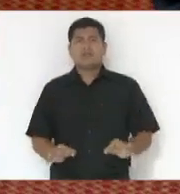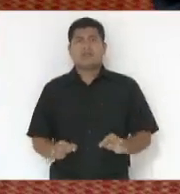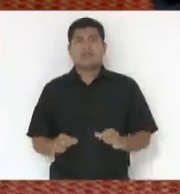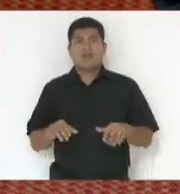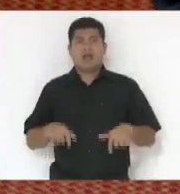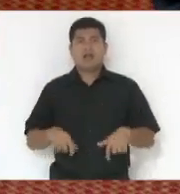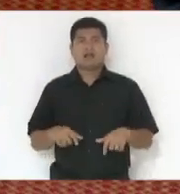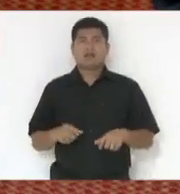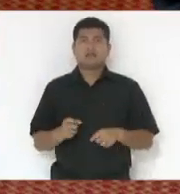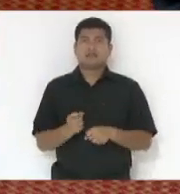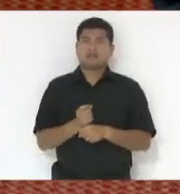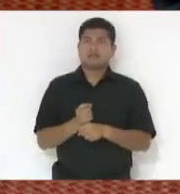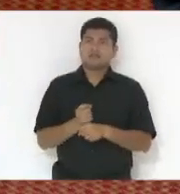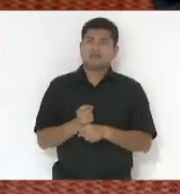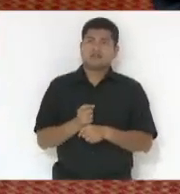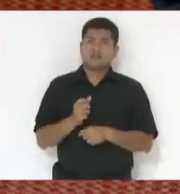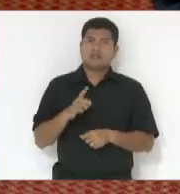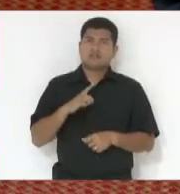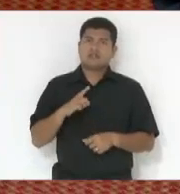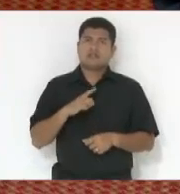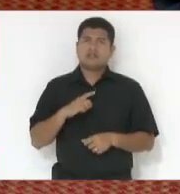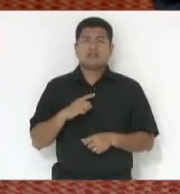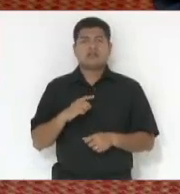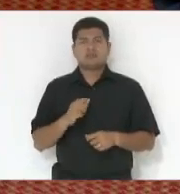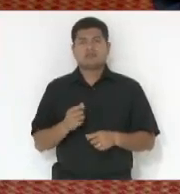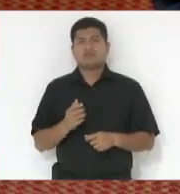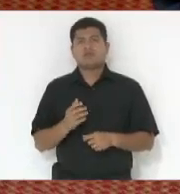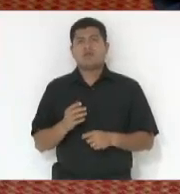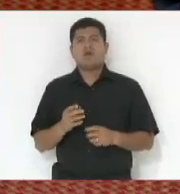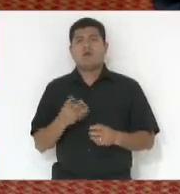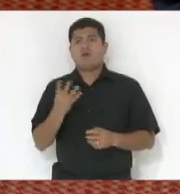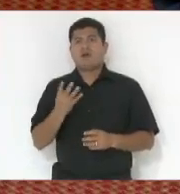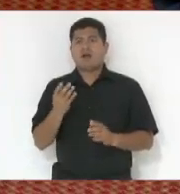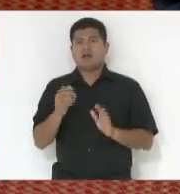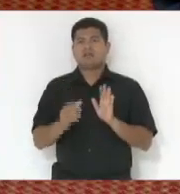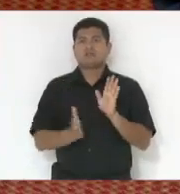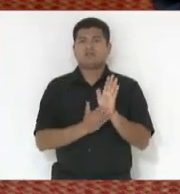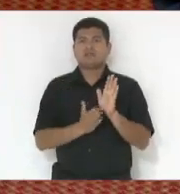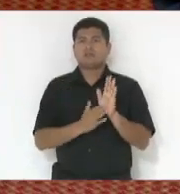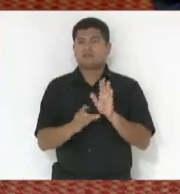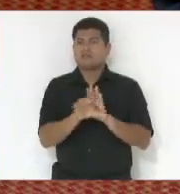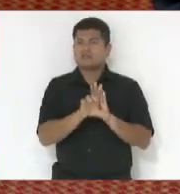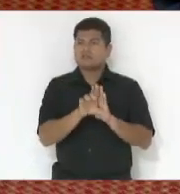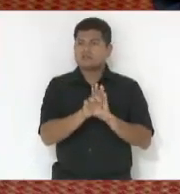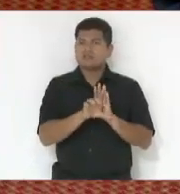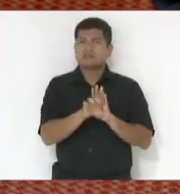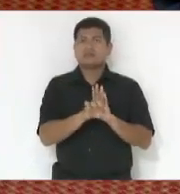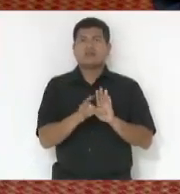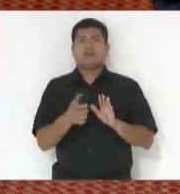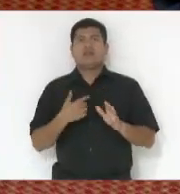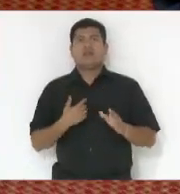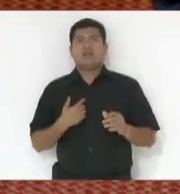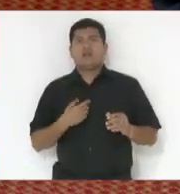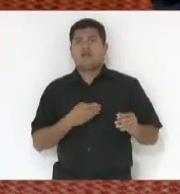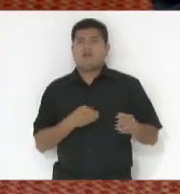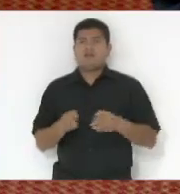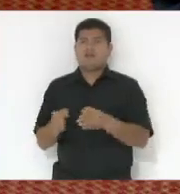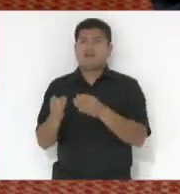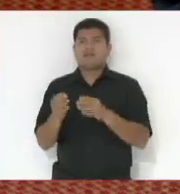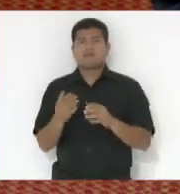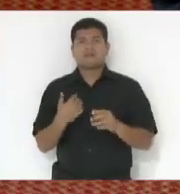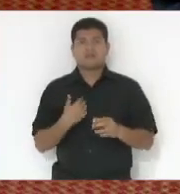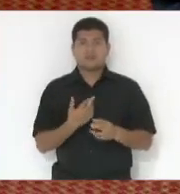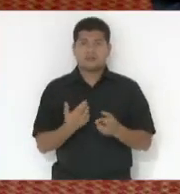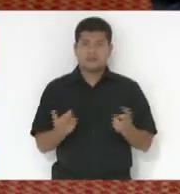já quatro proposições legislativas com autorias diversas que